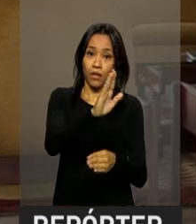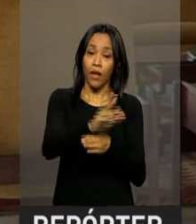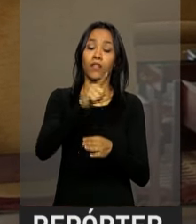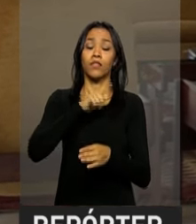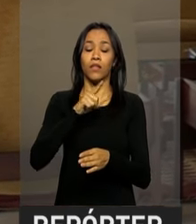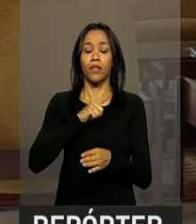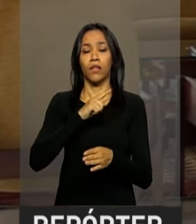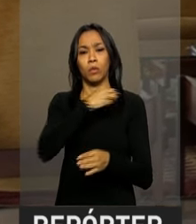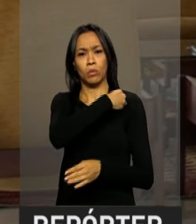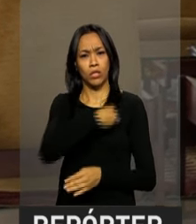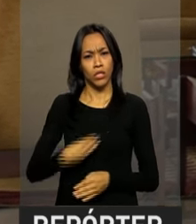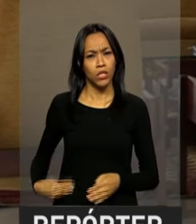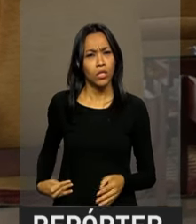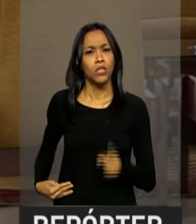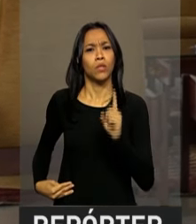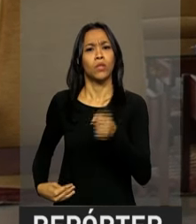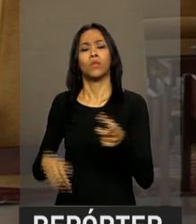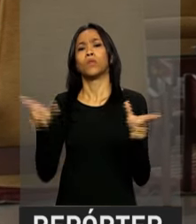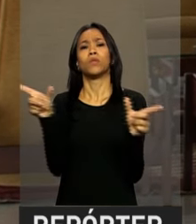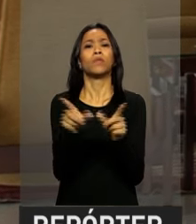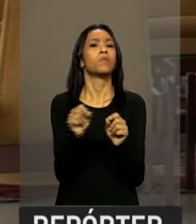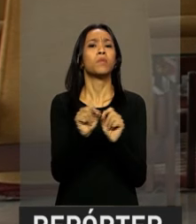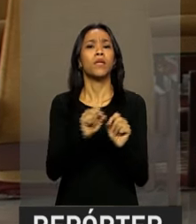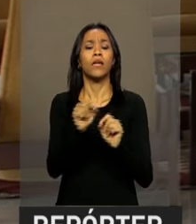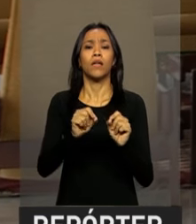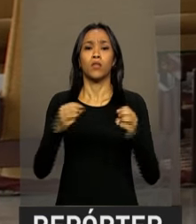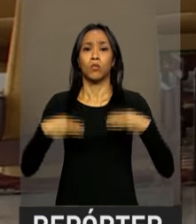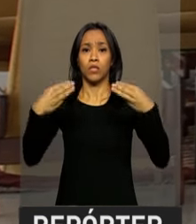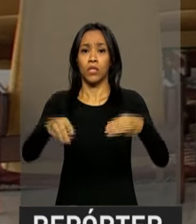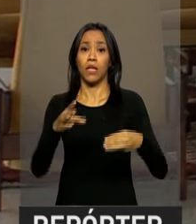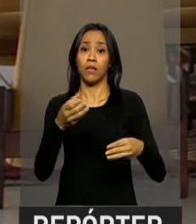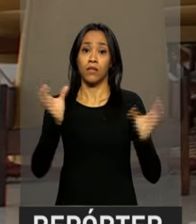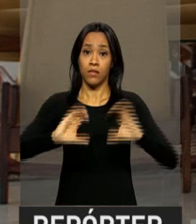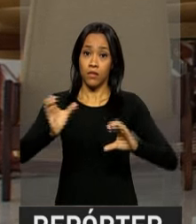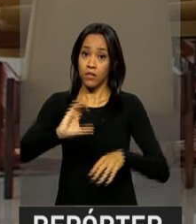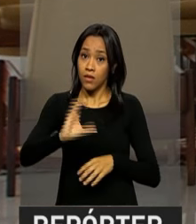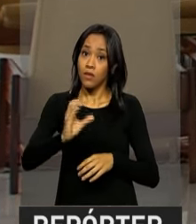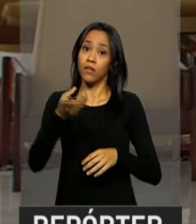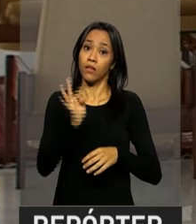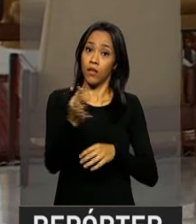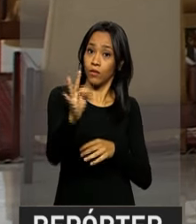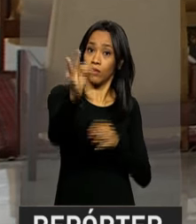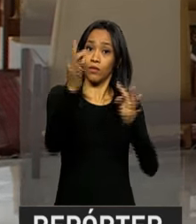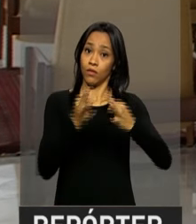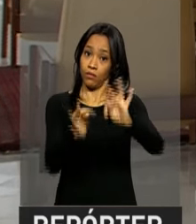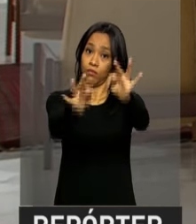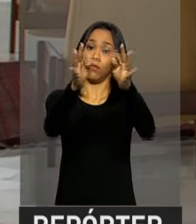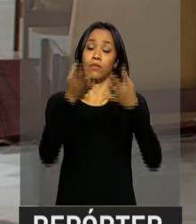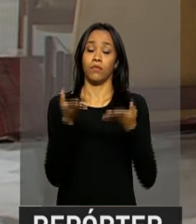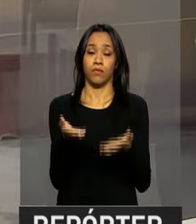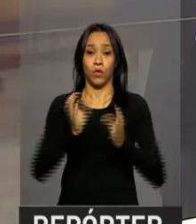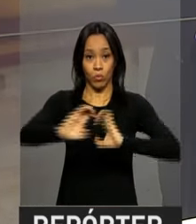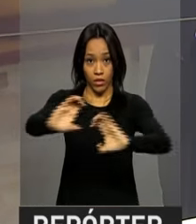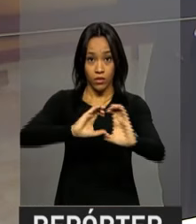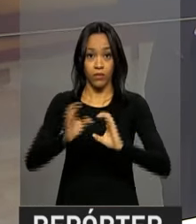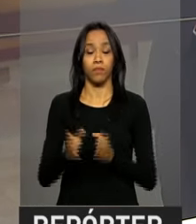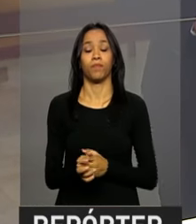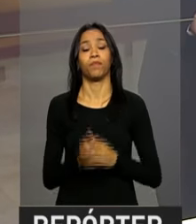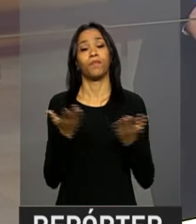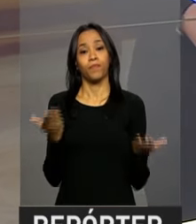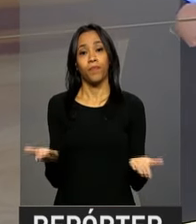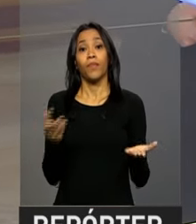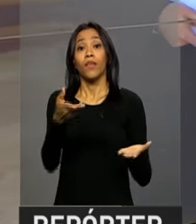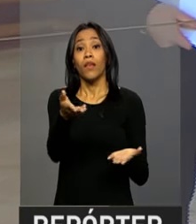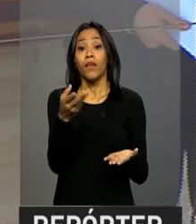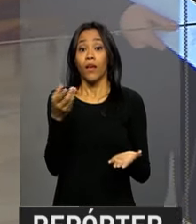ministro da da Ciência Tecnologia inovações e Comunicações sabe Jaime João Pedro Neto ao vivo do